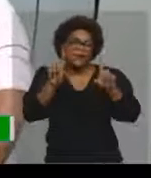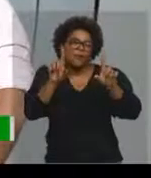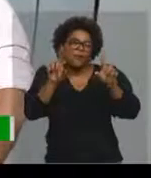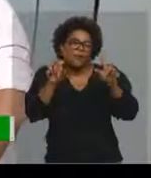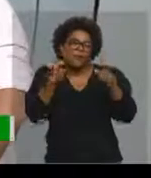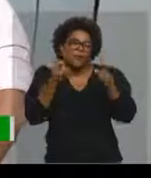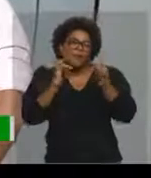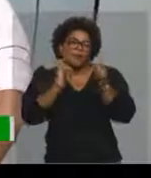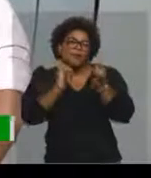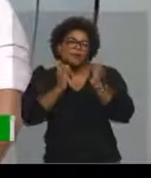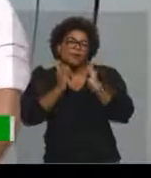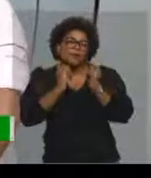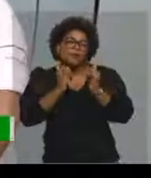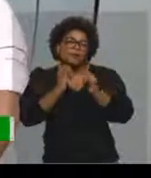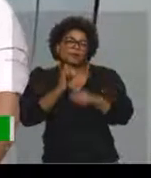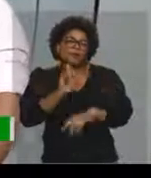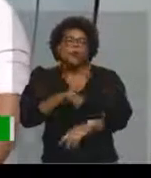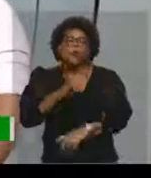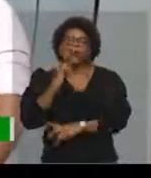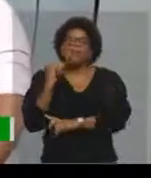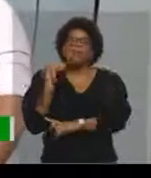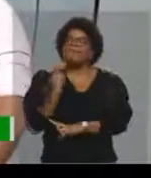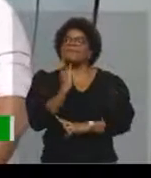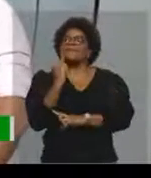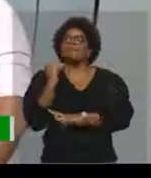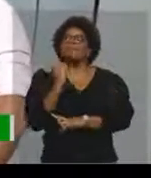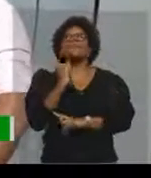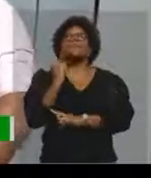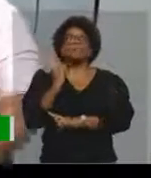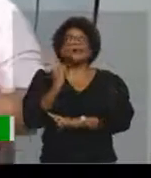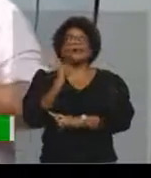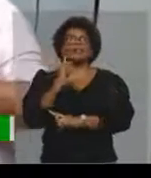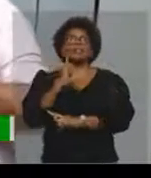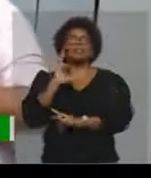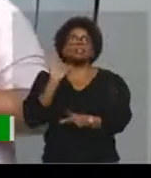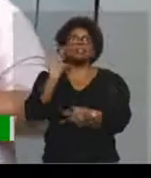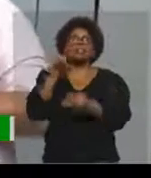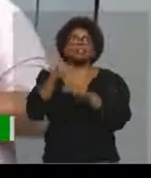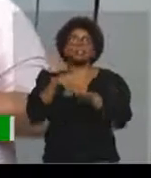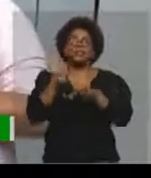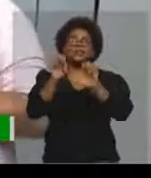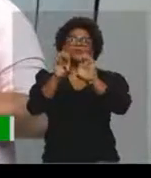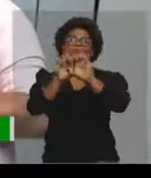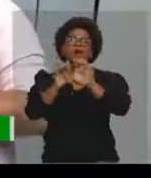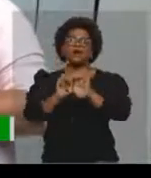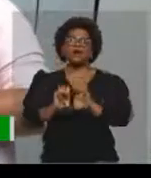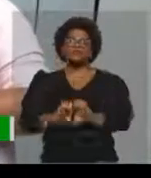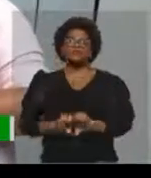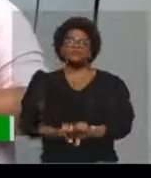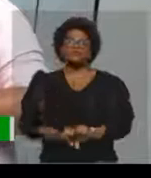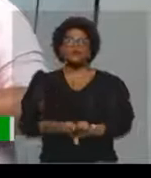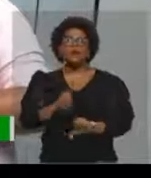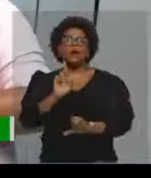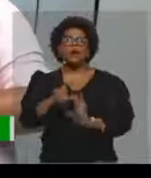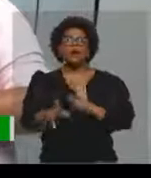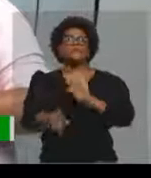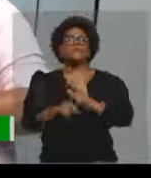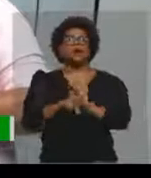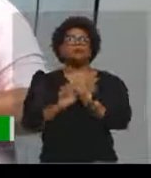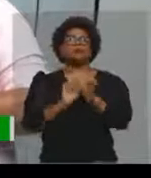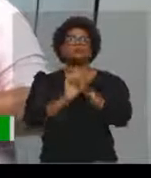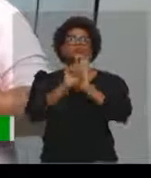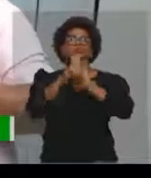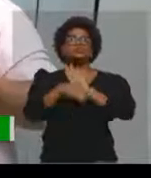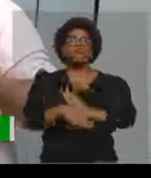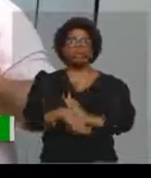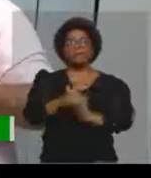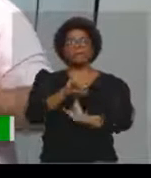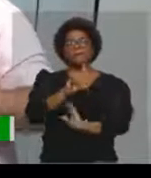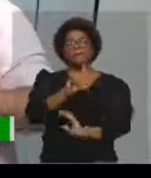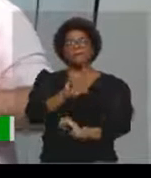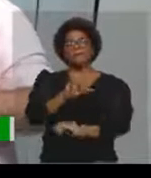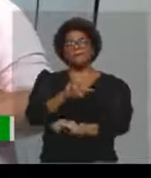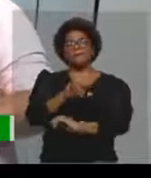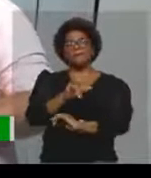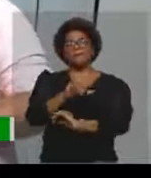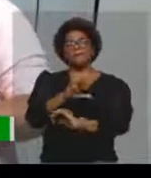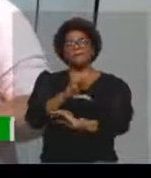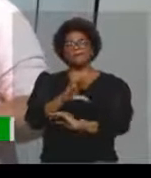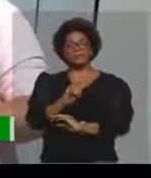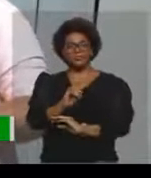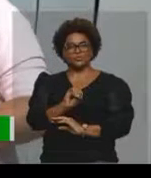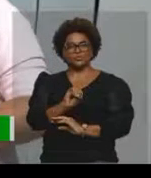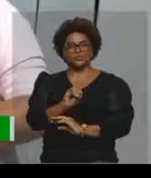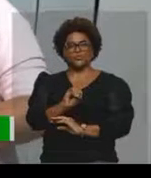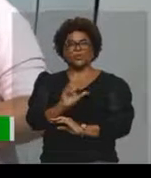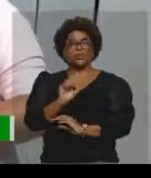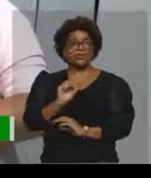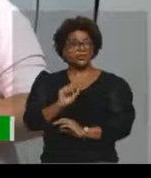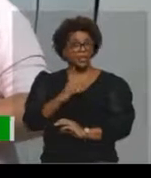que faz parte ali dessa estrutura que pertence ao gênero dramático, como a professora disse, e que vai estar